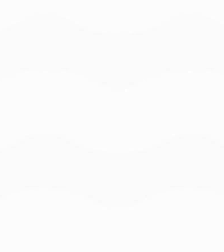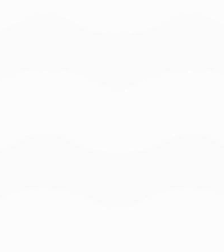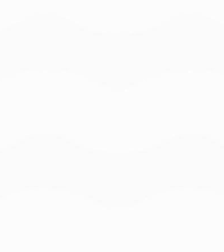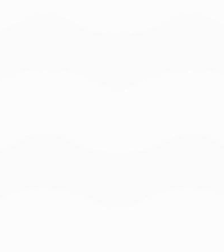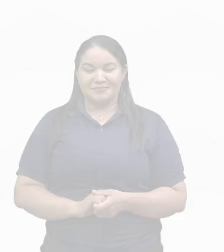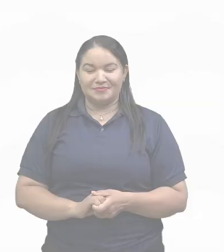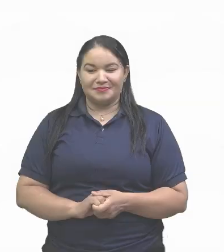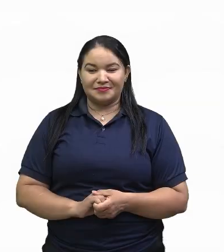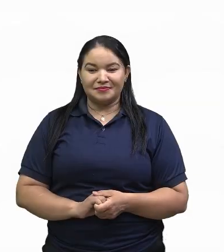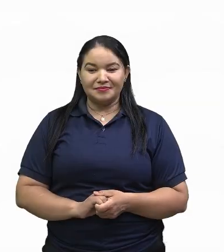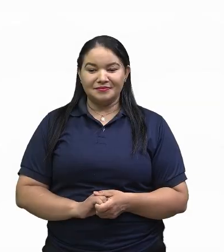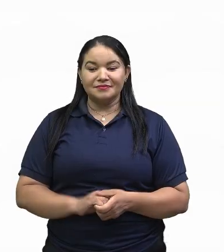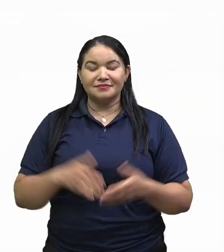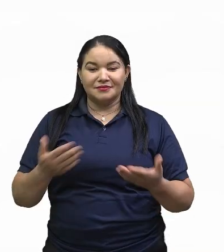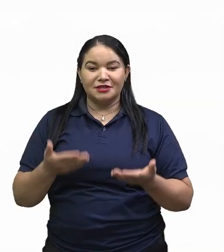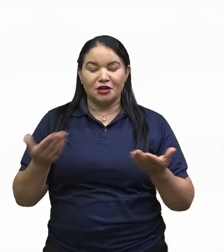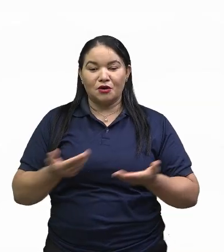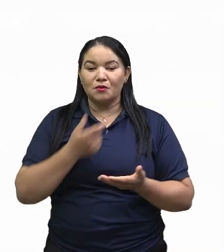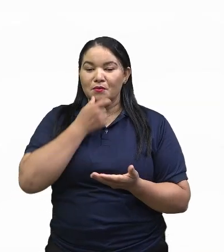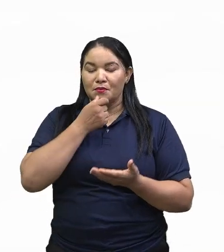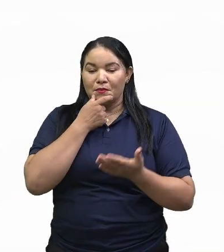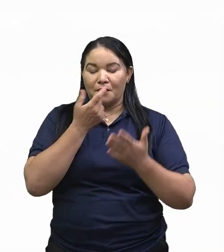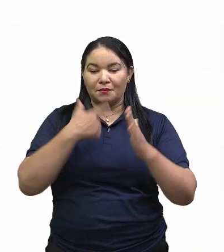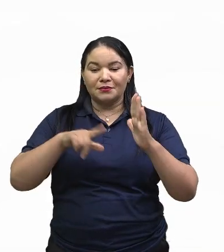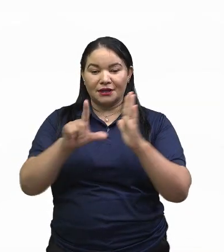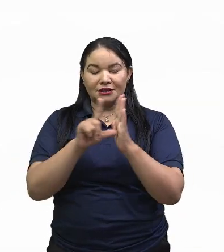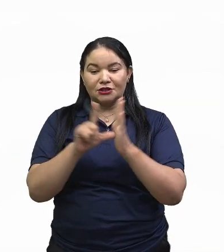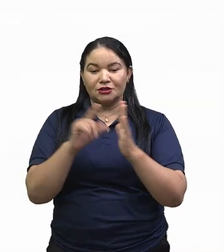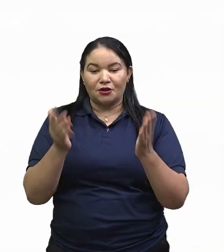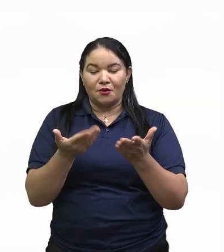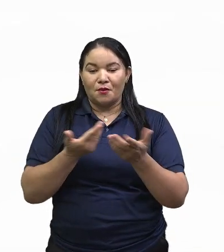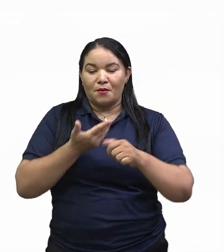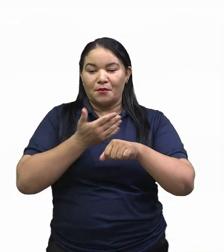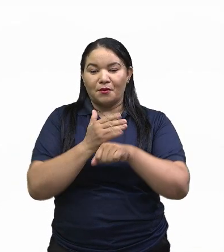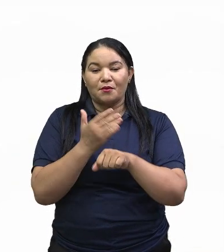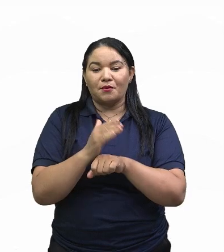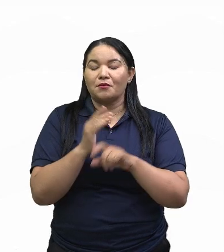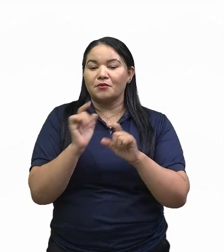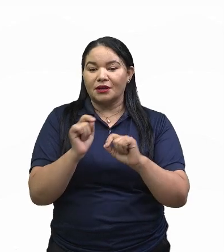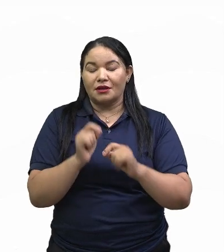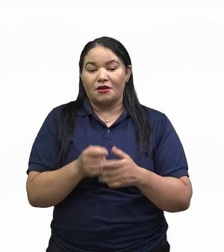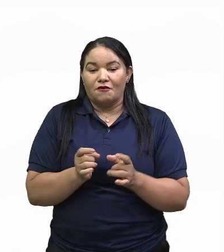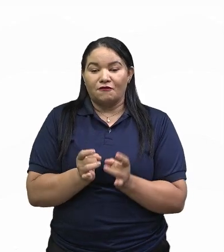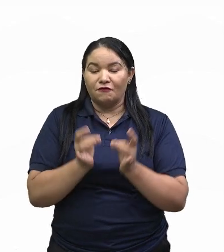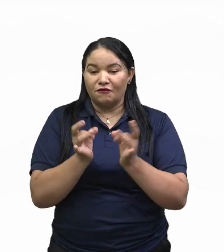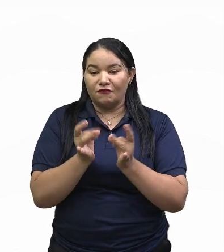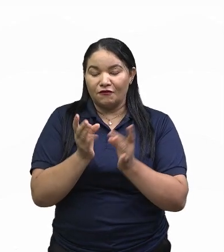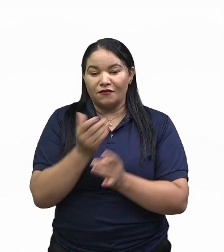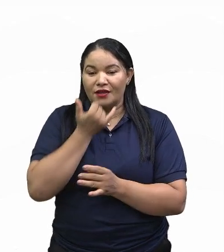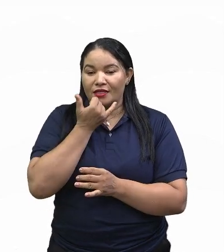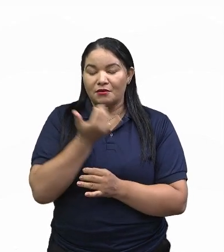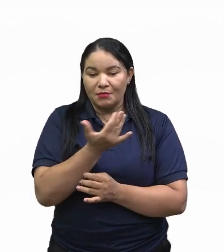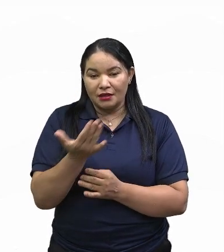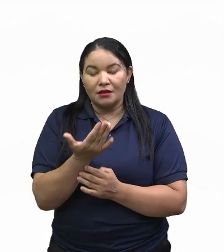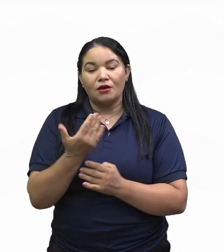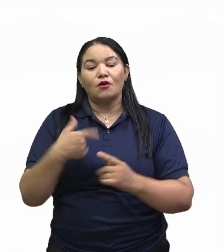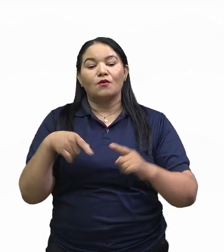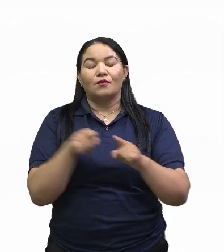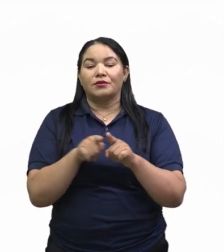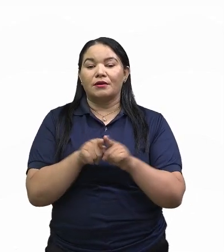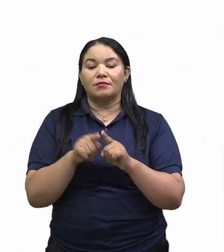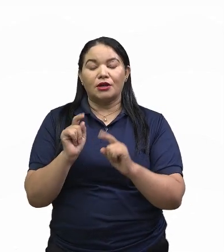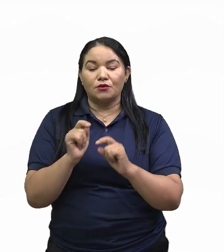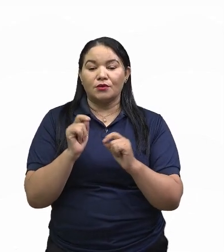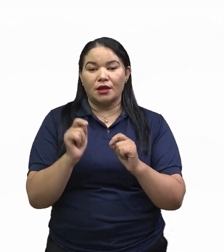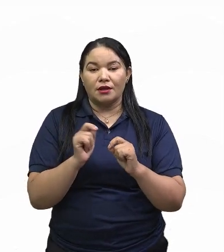vai questionar as práticas de seus pares. Que práticas são essas? A venda de indulgências, ou seja, a venda de perdão,